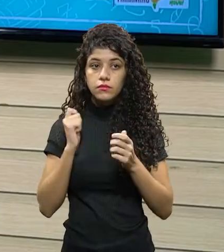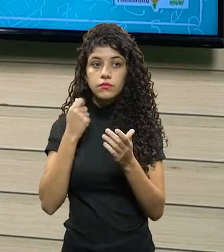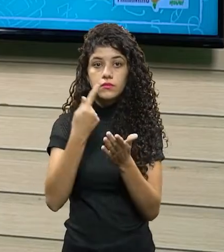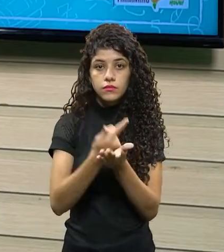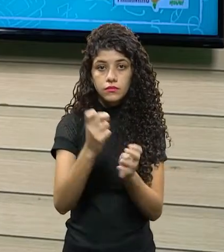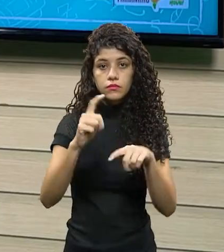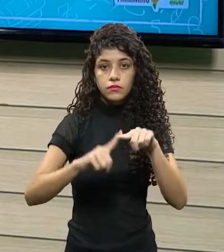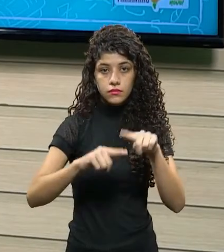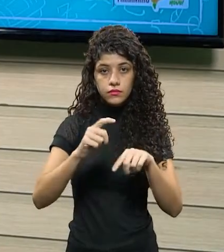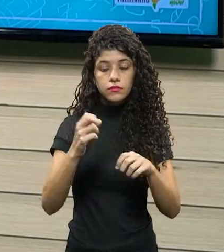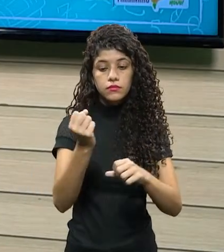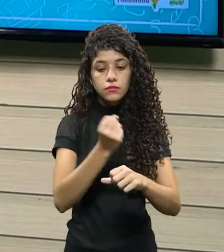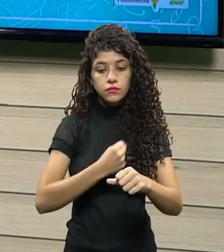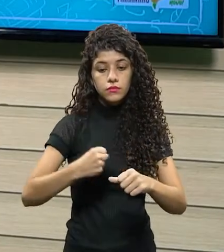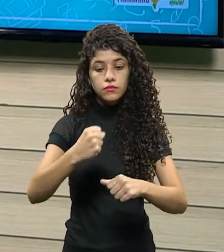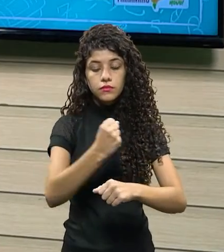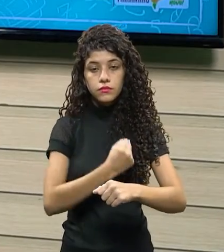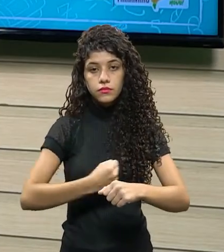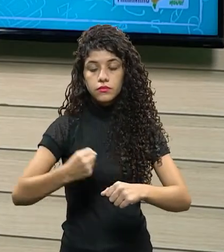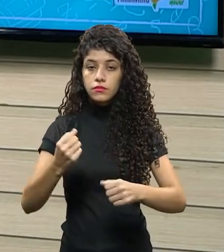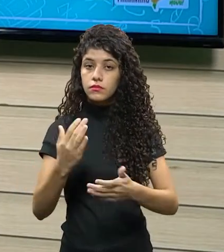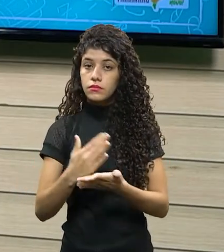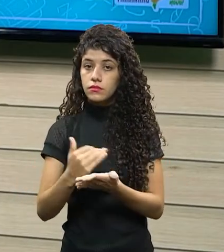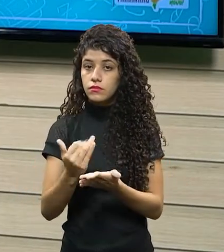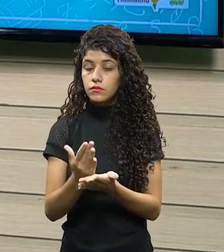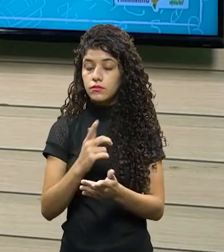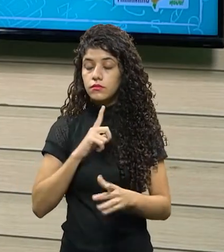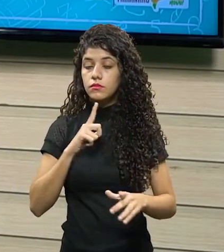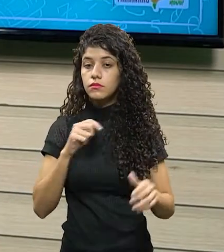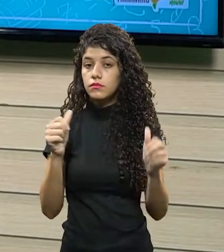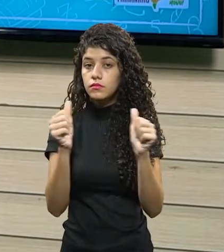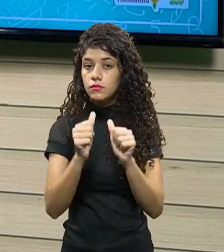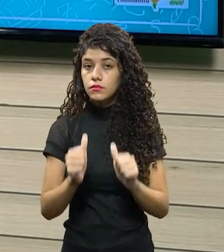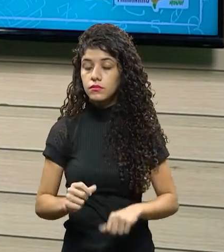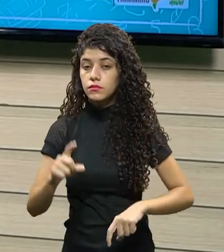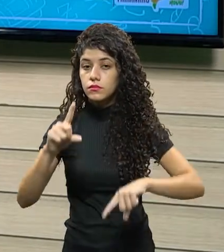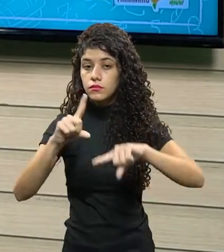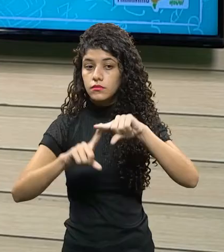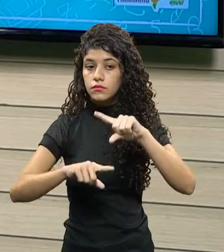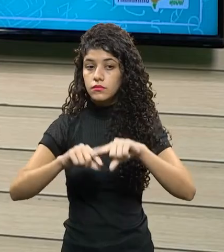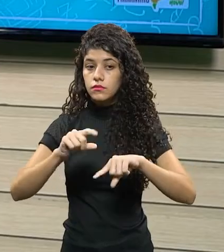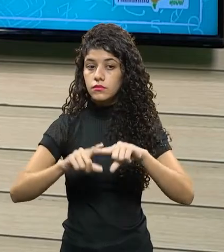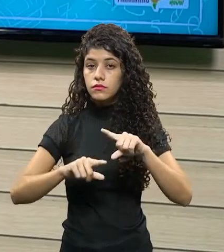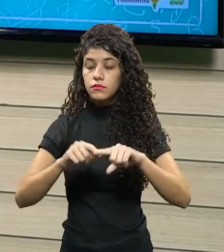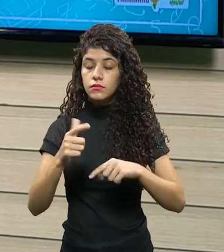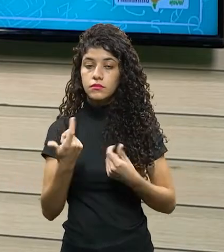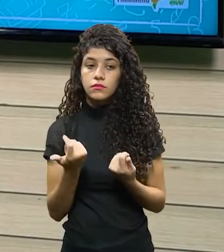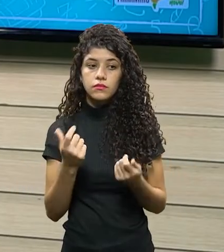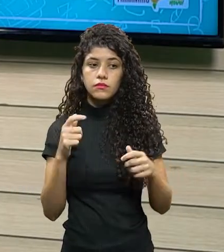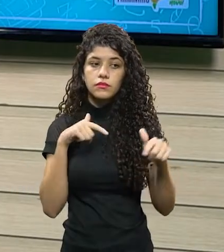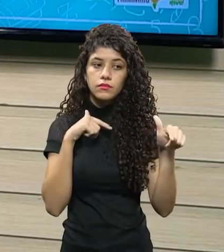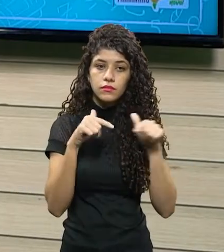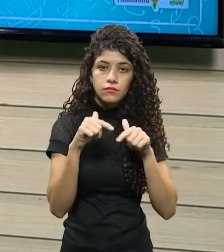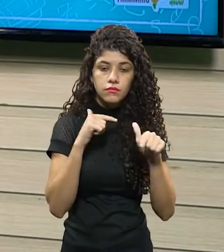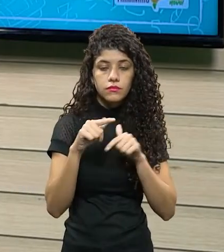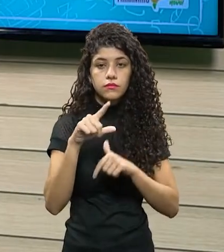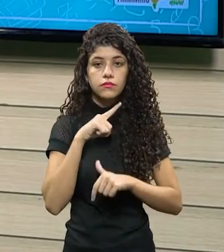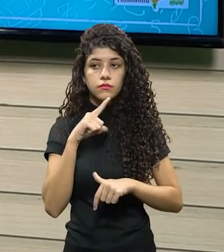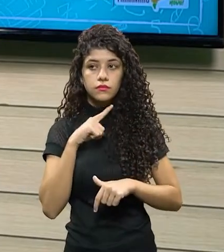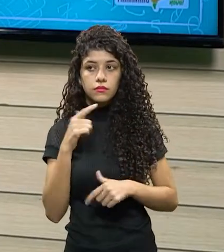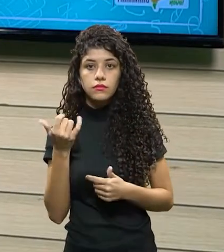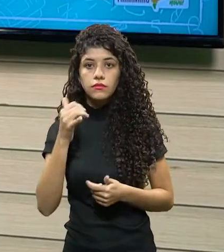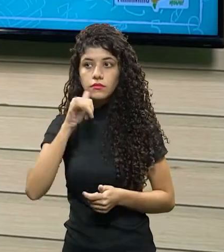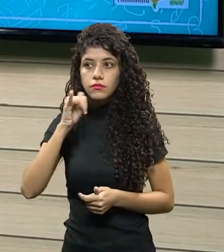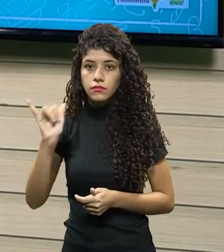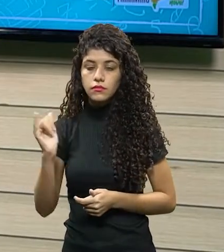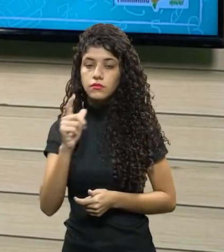desse bolo. E aí ela vai ter toda uma análise referente aos materiais, à mão de obra, aos custos de energia,